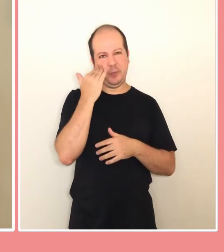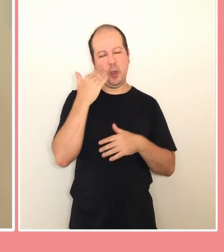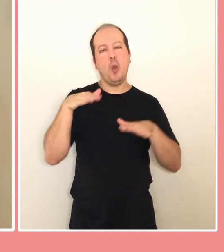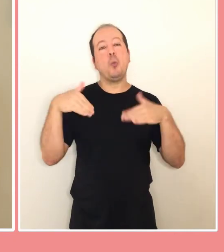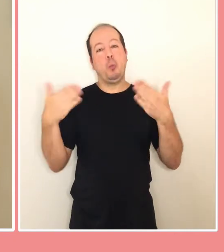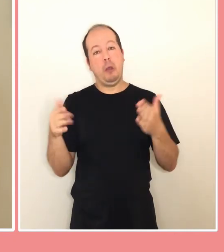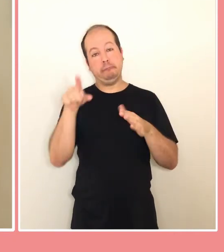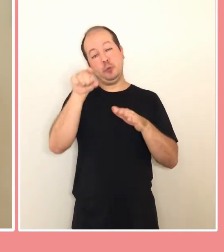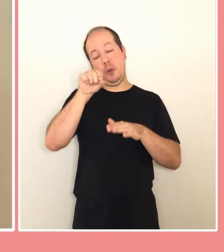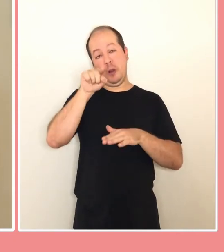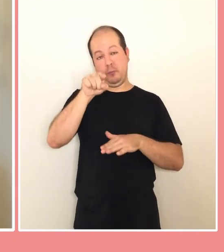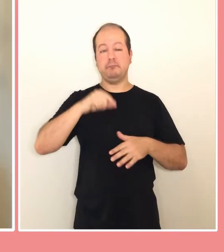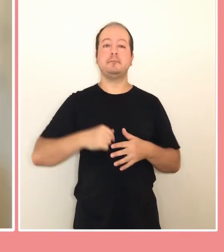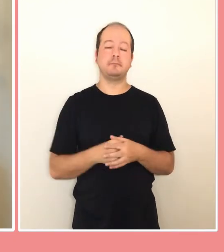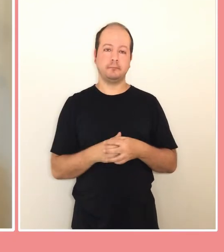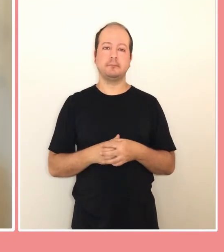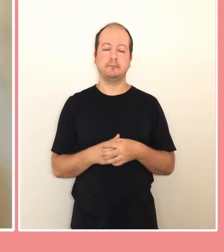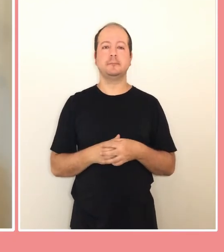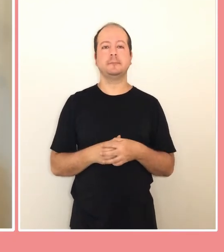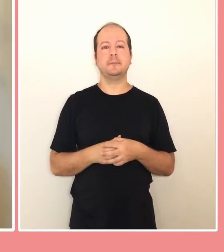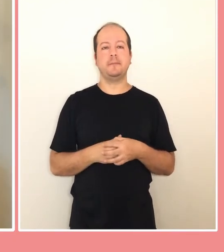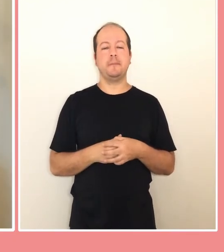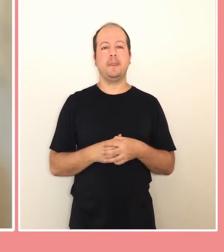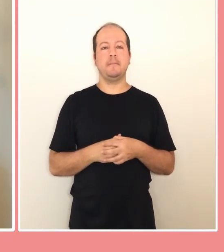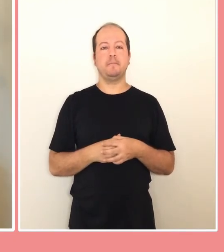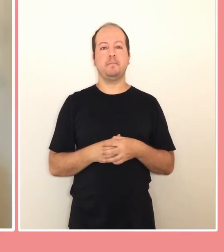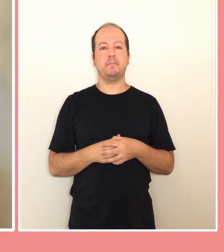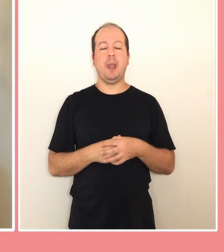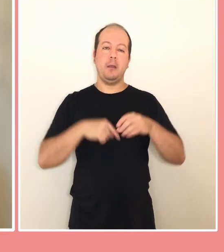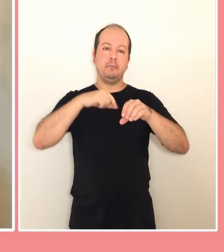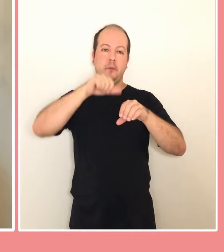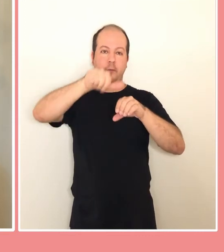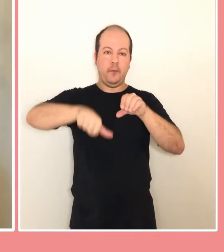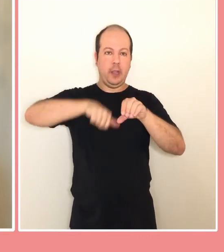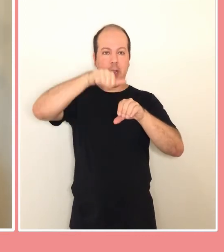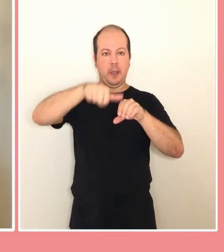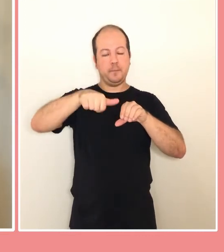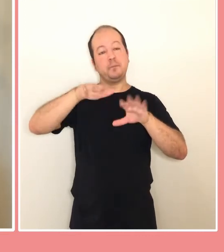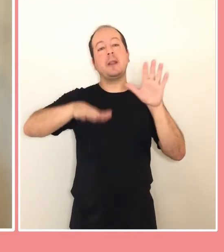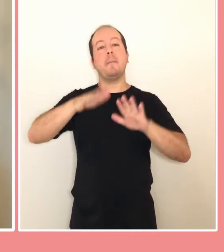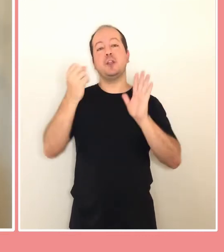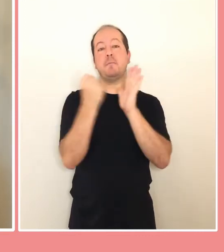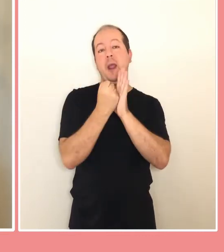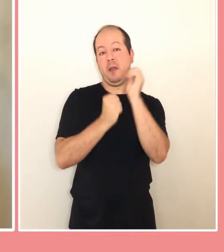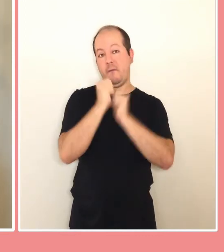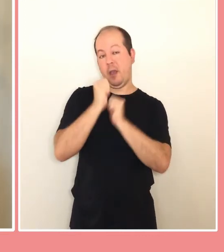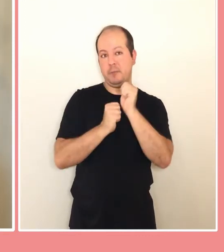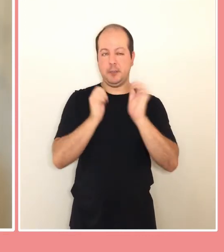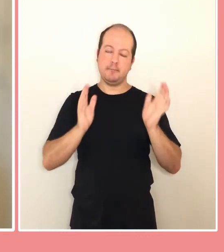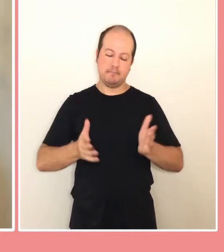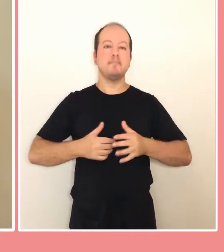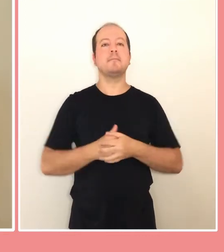de marca. Então, se a gente coloca aqui, de fabricante, né? E aí aqui a gente